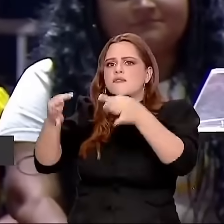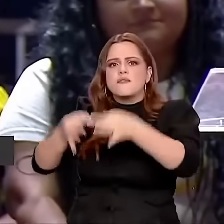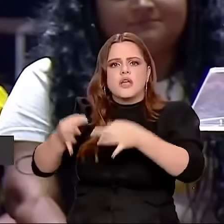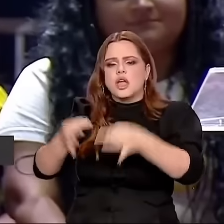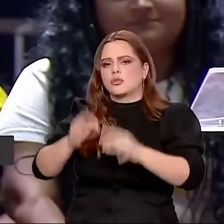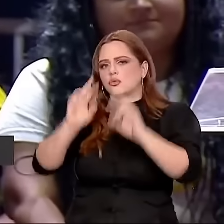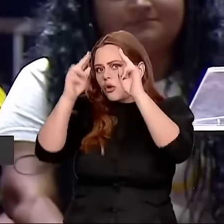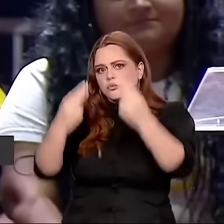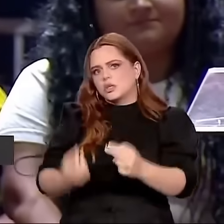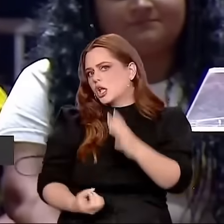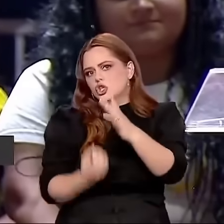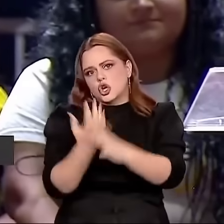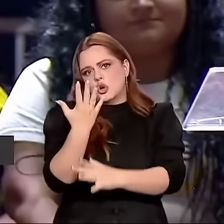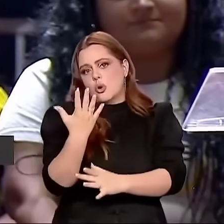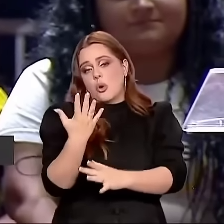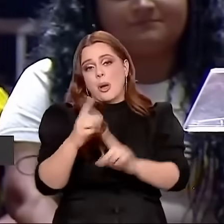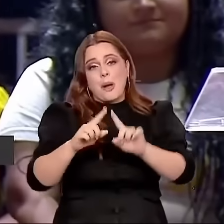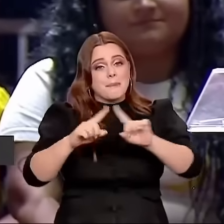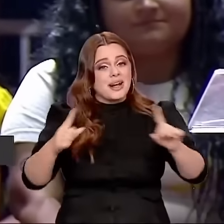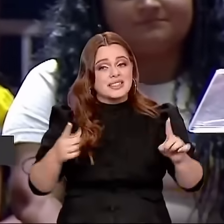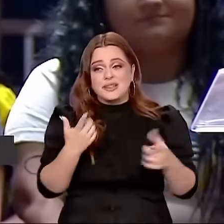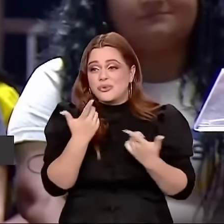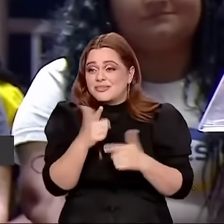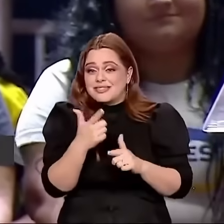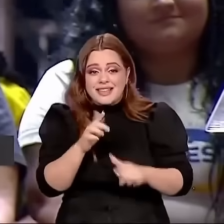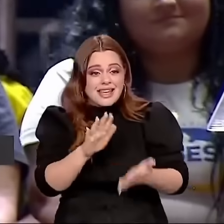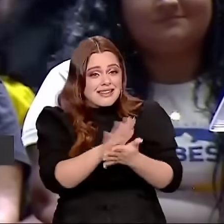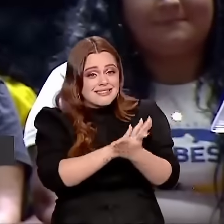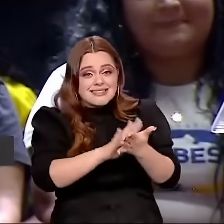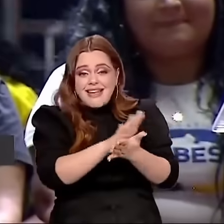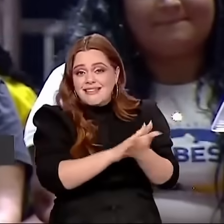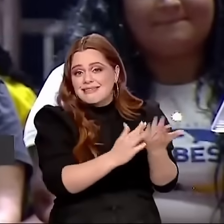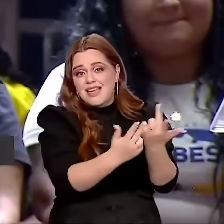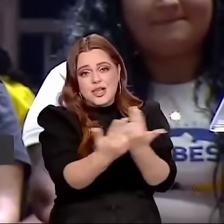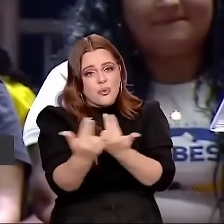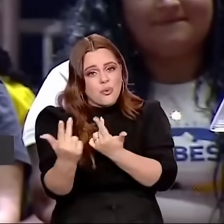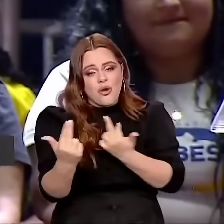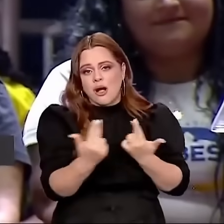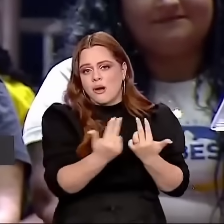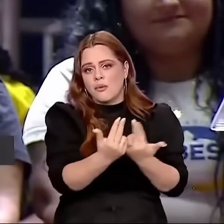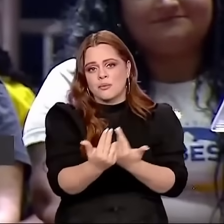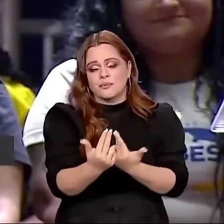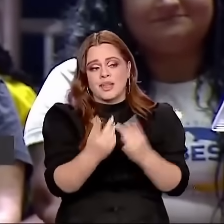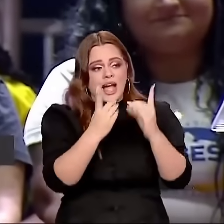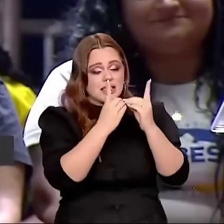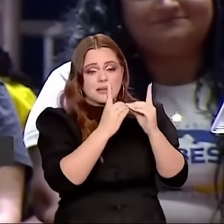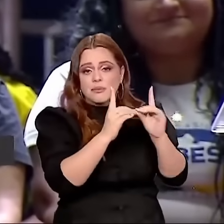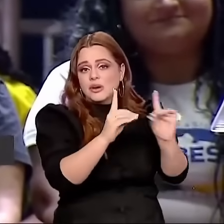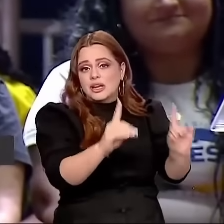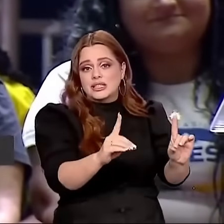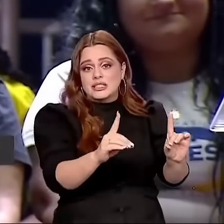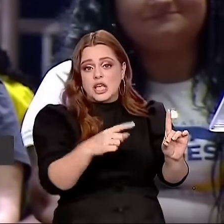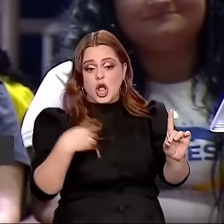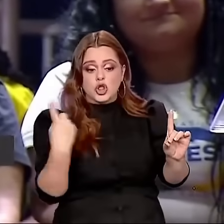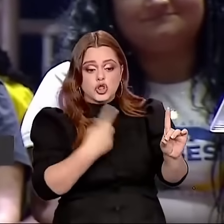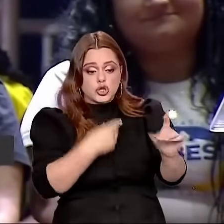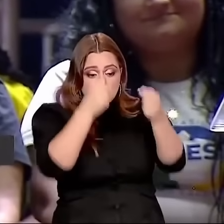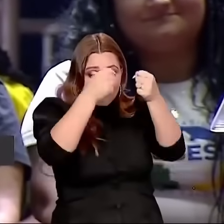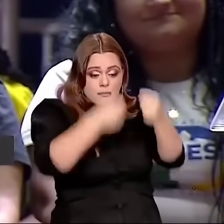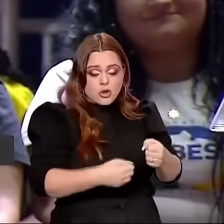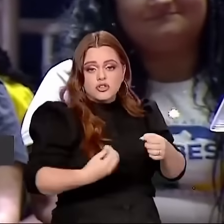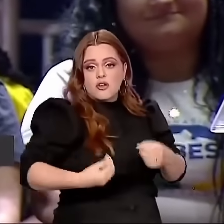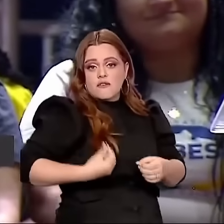a humanidade criou, mas não tem nada igual ela. É na democracia que a gente pode viver